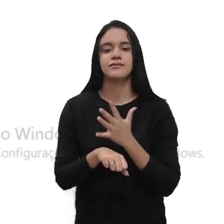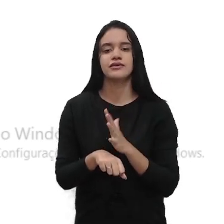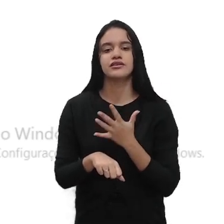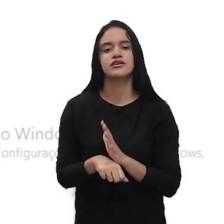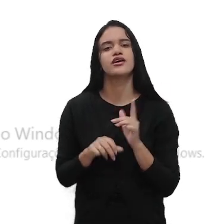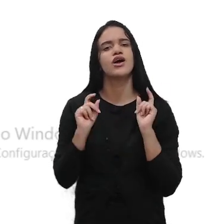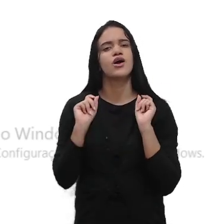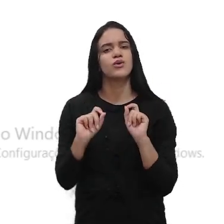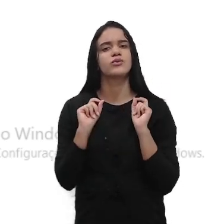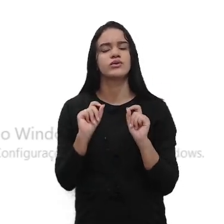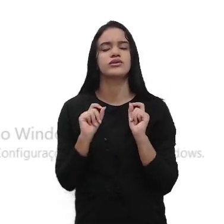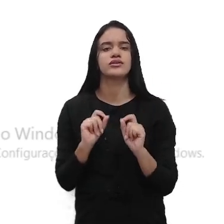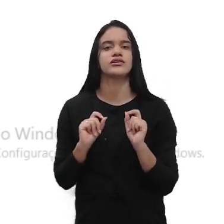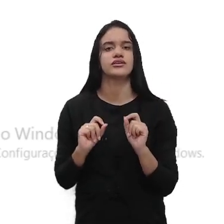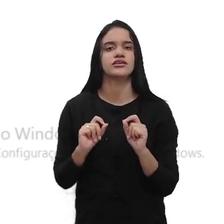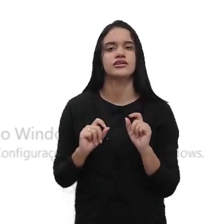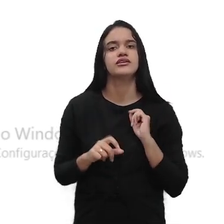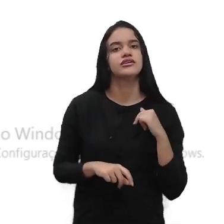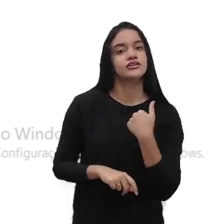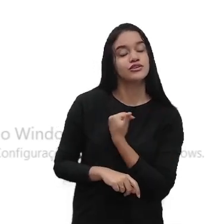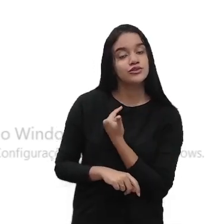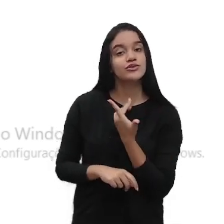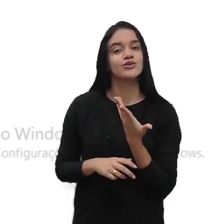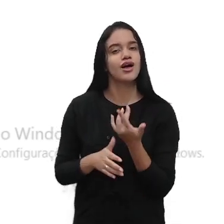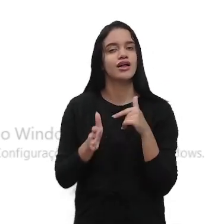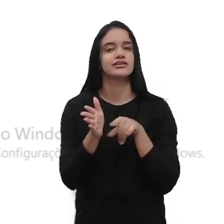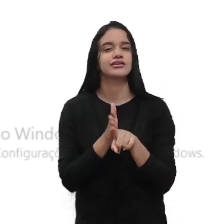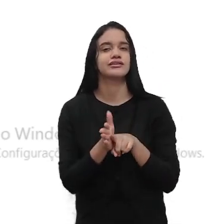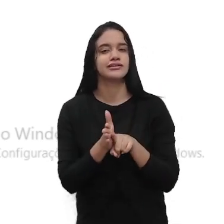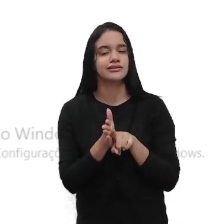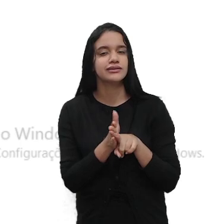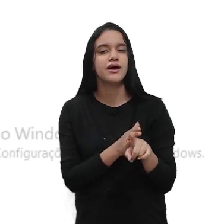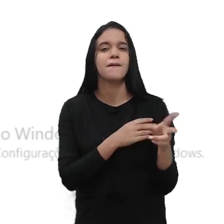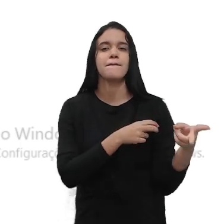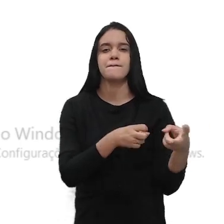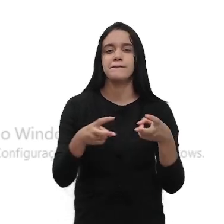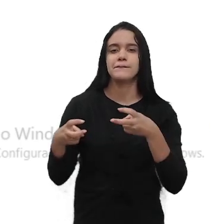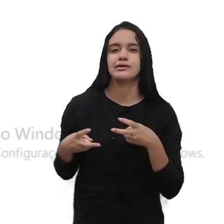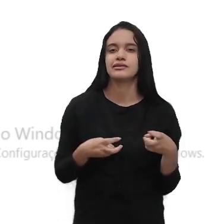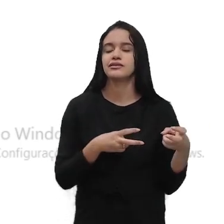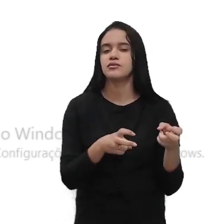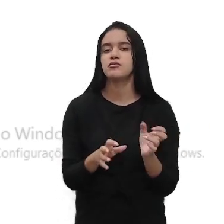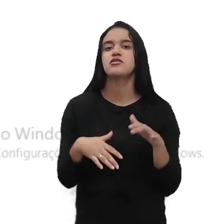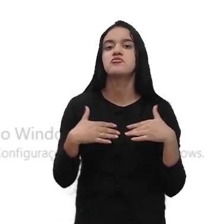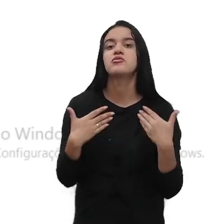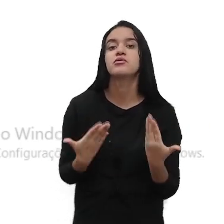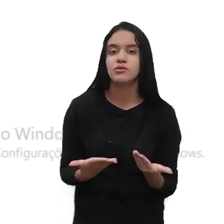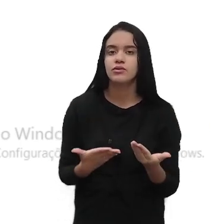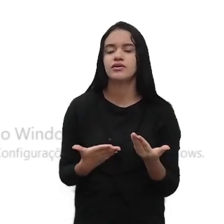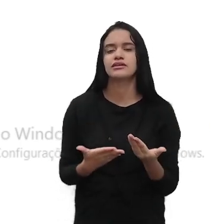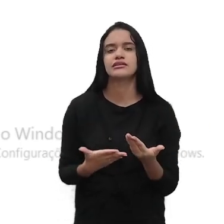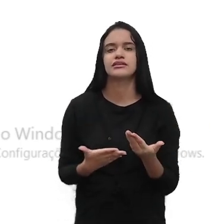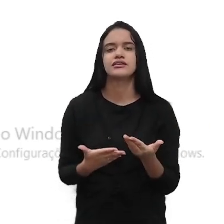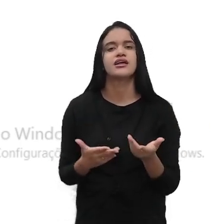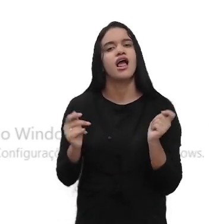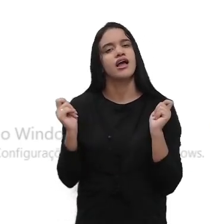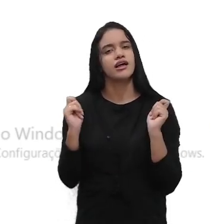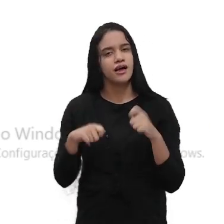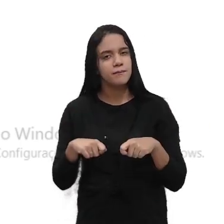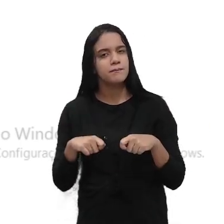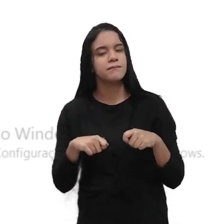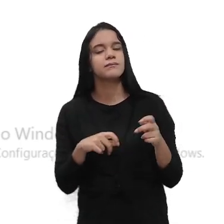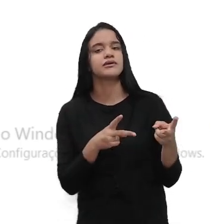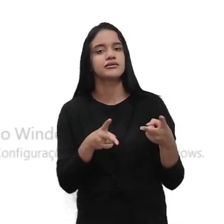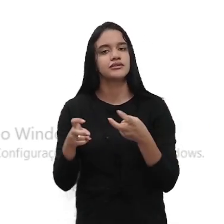é isso. É isso que a gente está trazendo, analisar a situação, primeiro identificar qual é a situação, ser capaz de identificar que